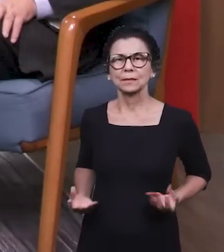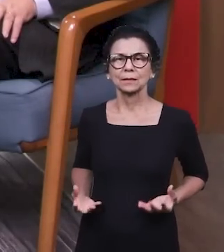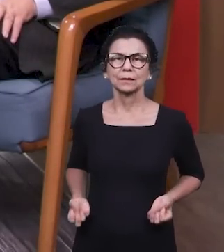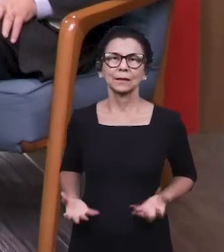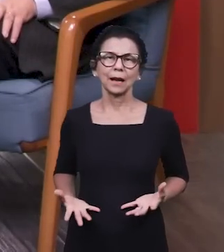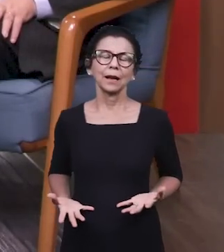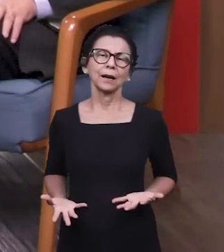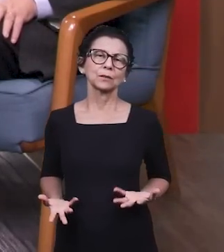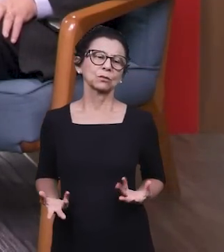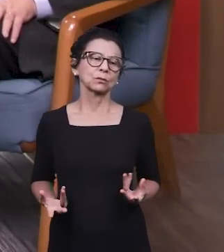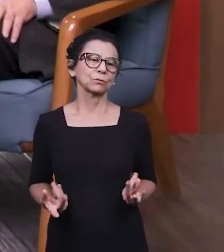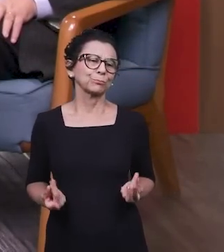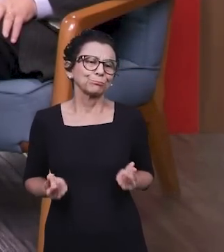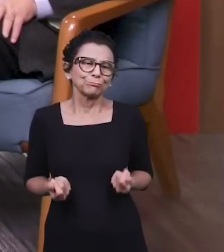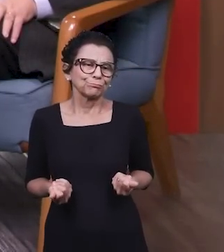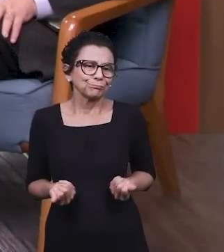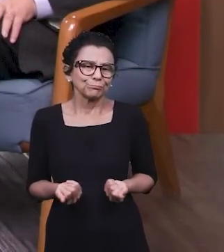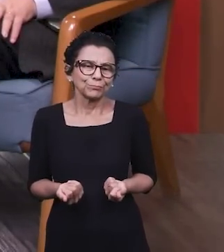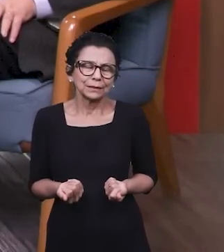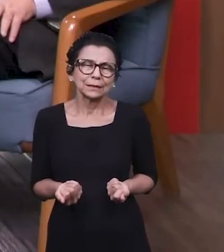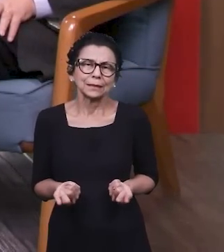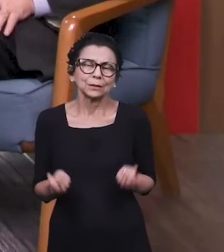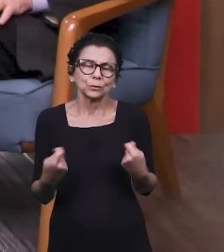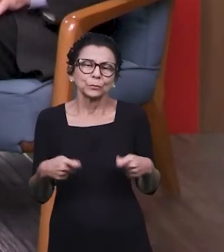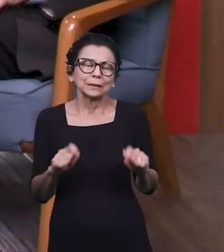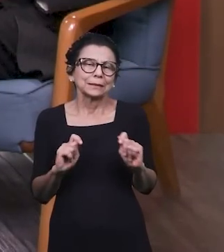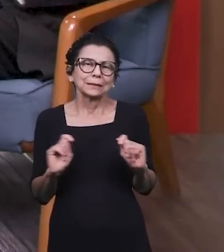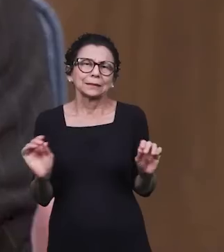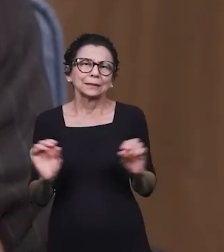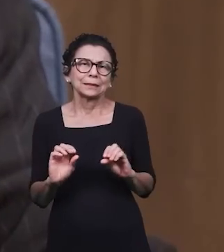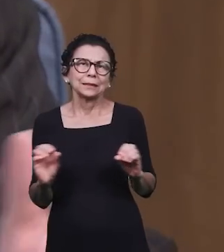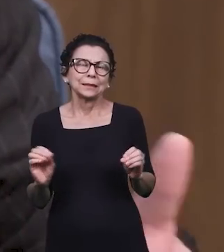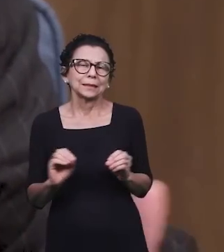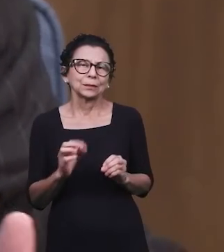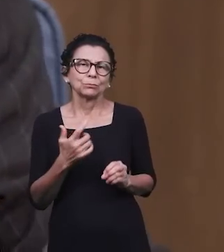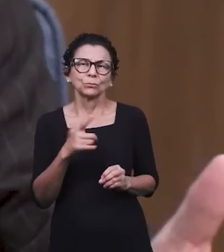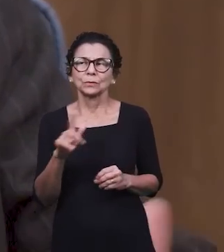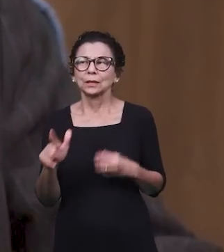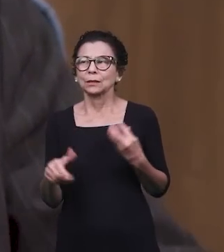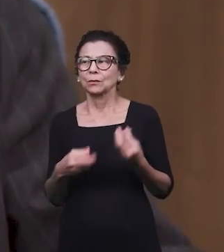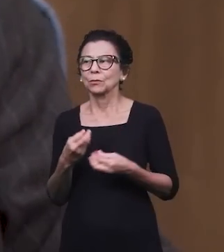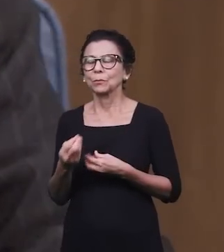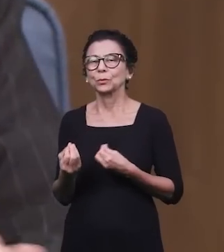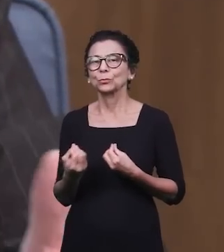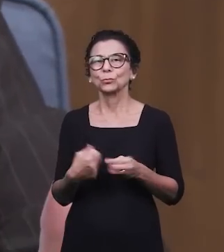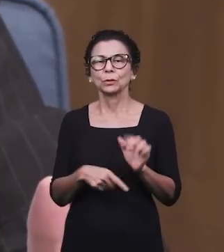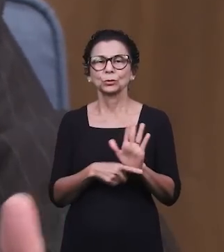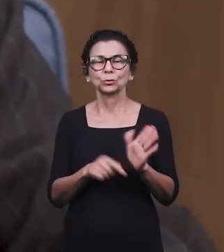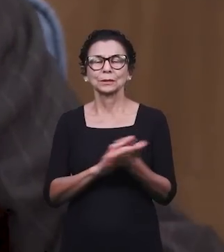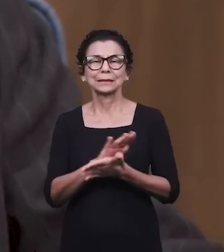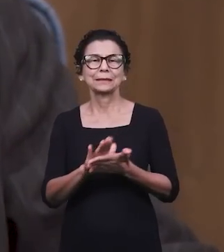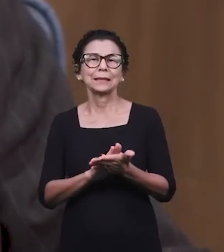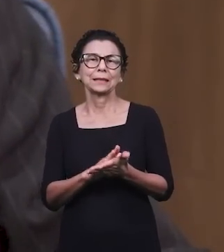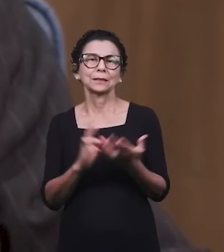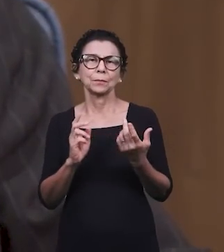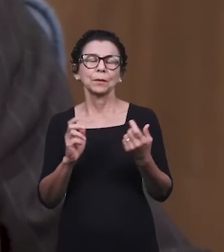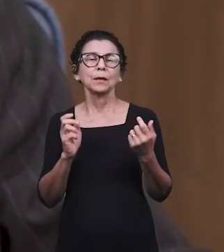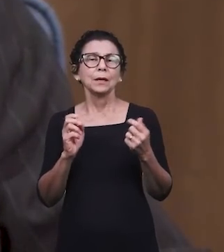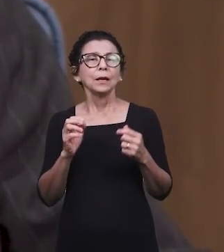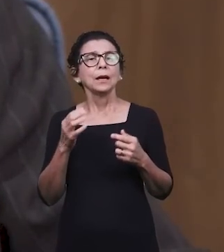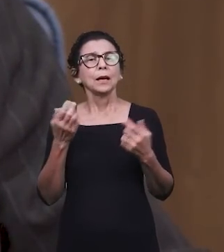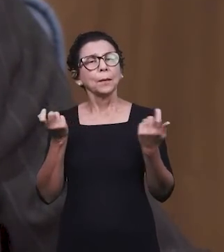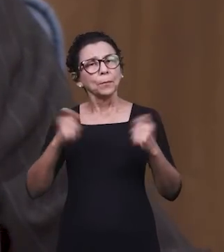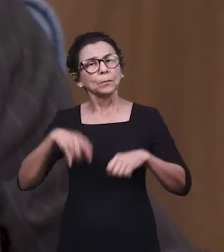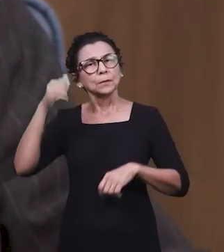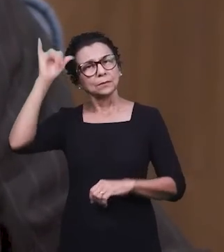tem nenhuma, ou seja, não traz nenhum benefício em termos da pessoa ou da família, e pode ser evitado, né? Exatamente.